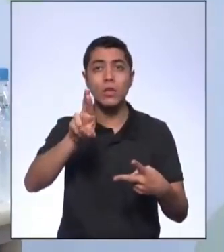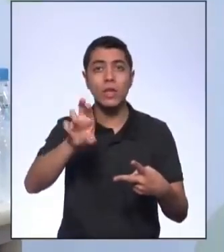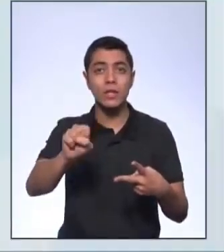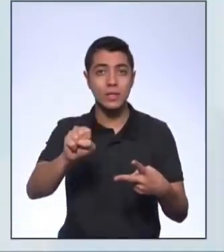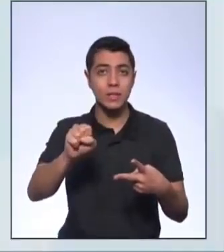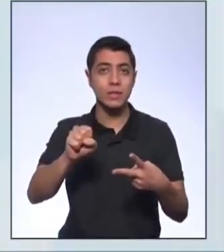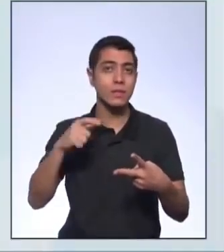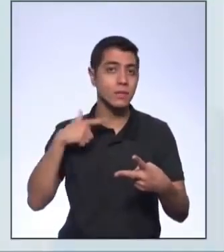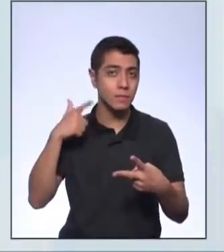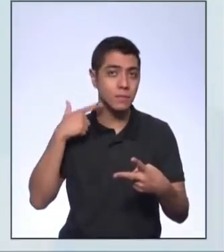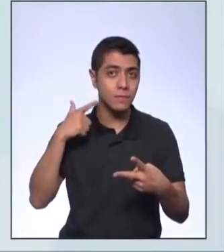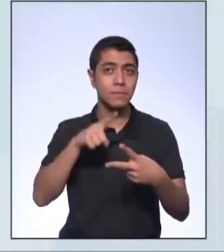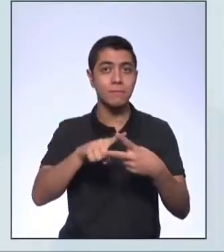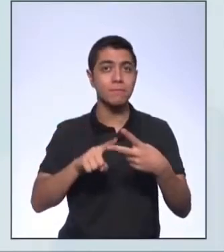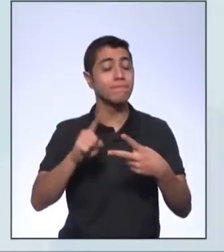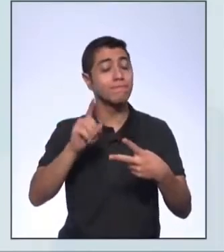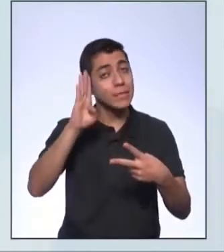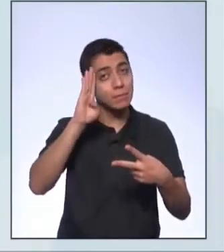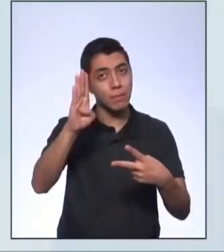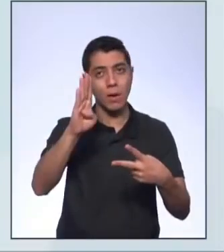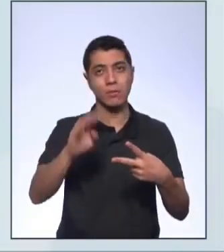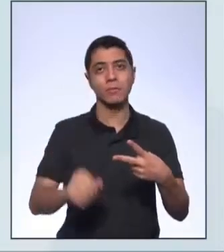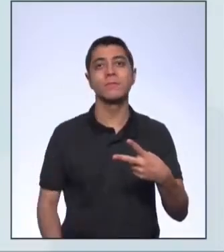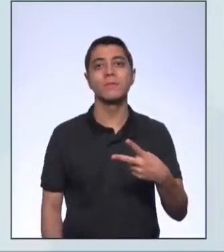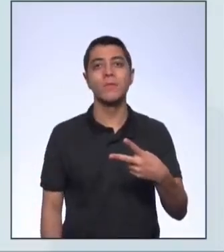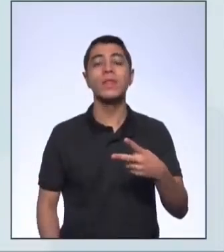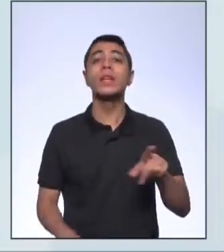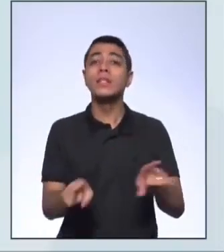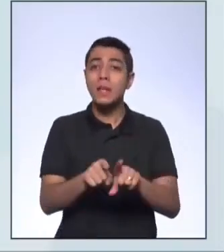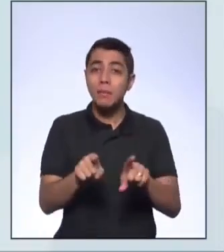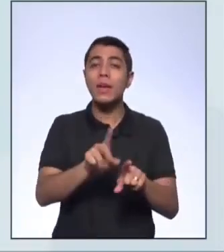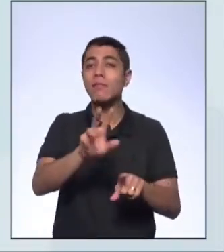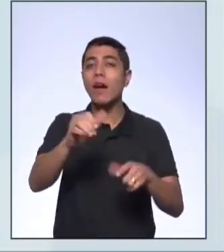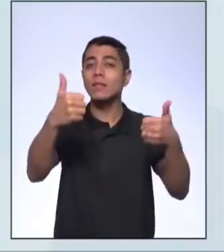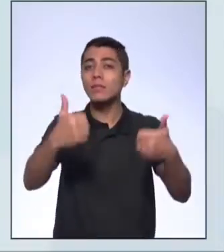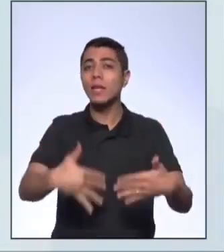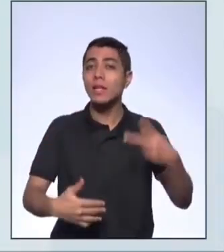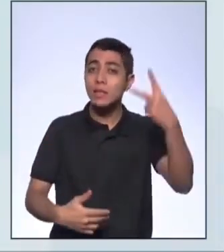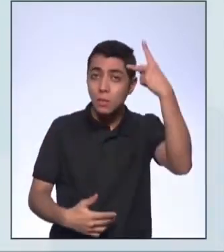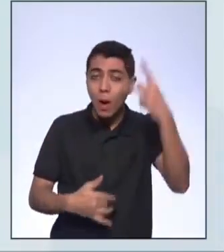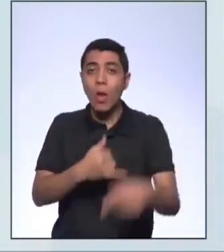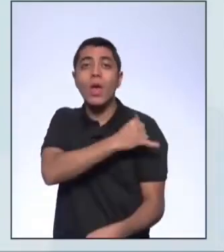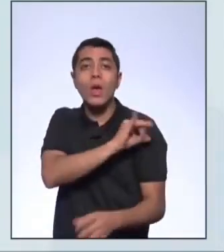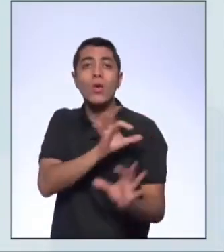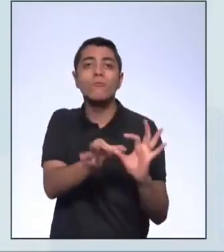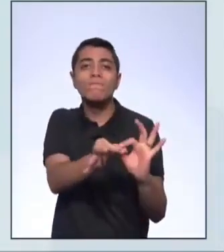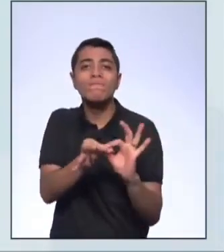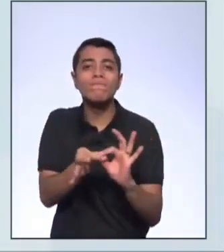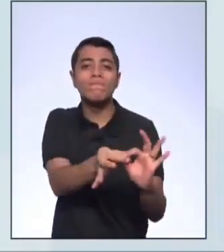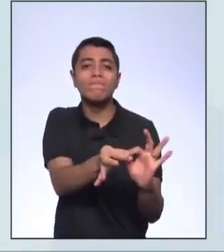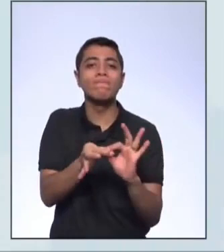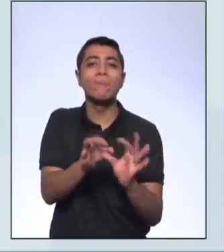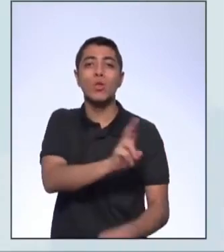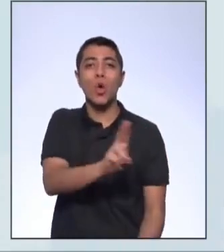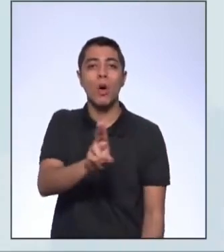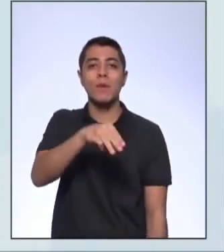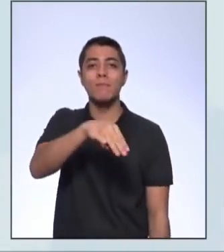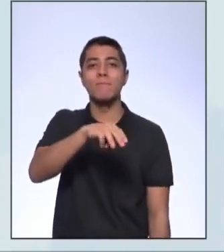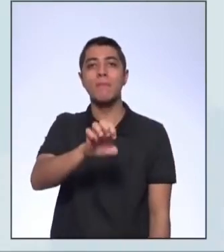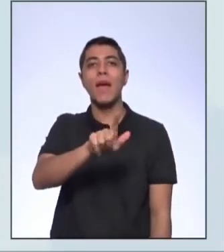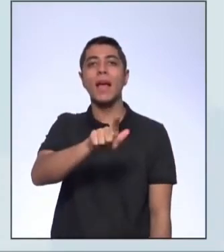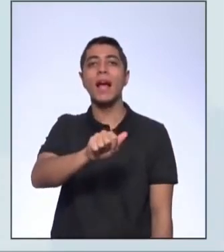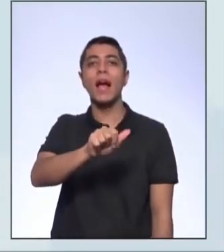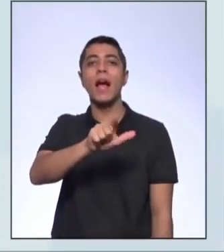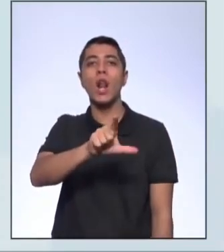gente vai ver a megalópole que eu citei para vocês que a ligação entre Rio de Janeiro e São Paulo tá E para finalizar de vez